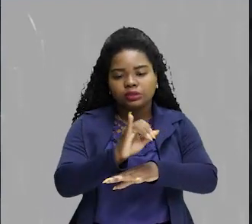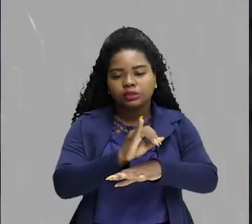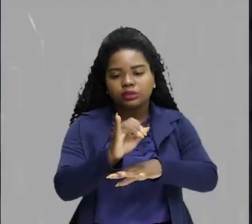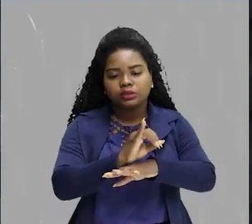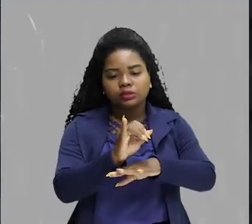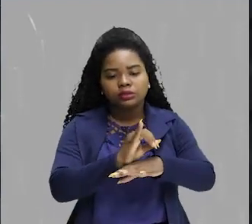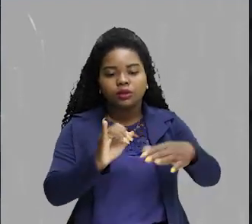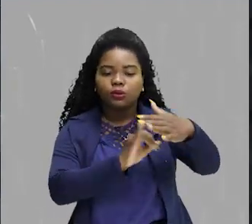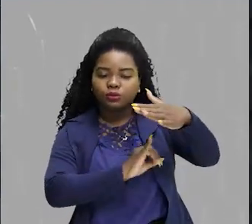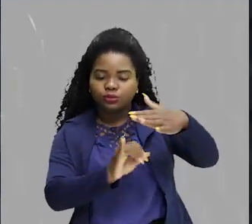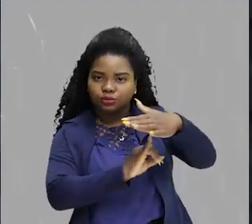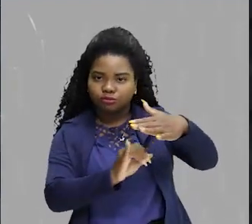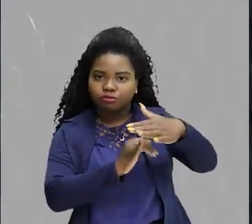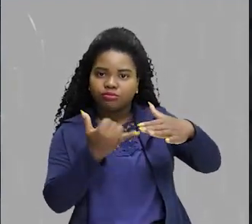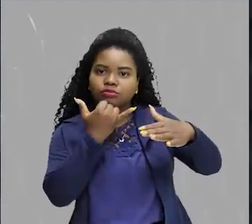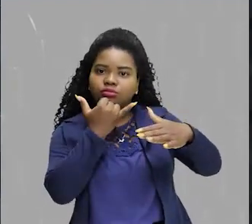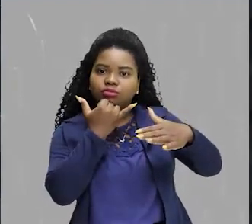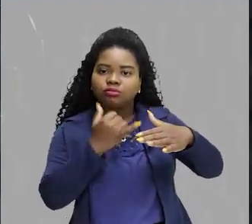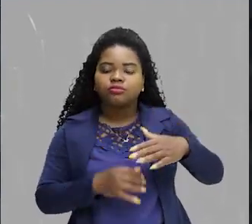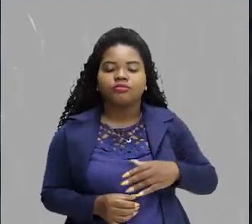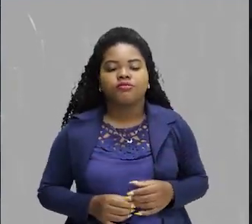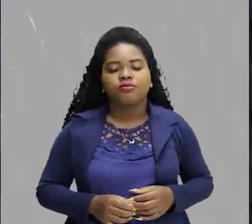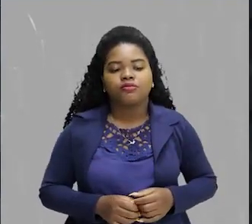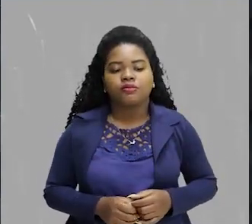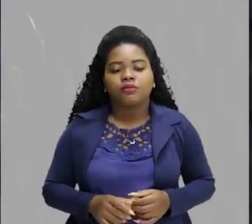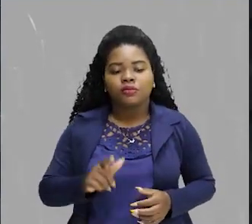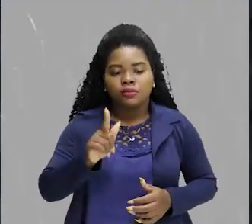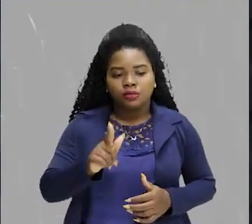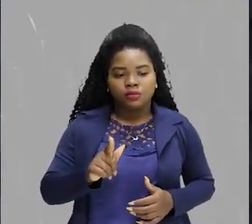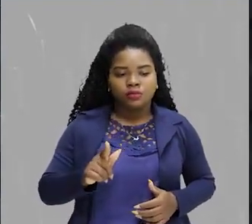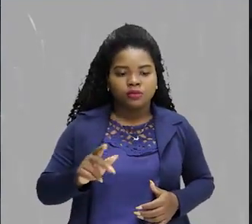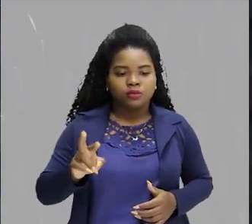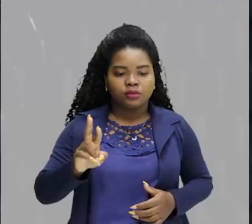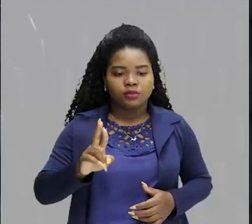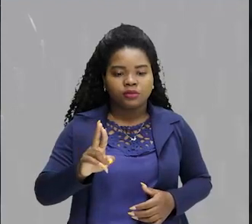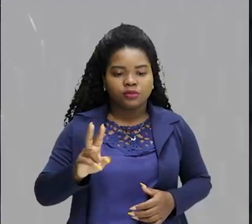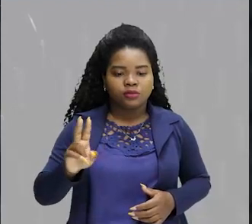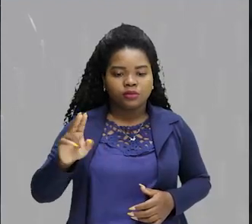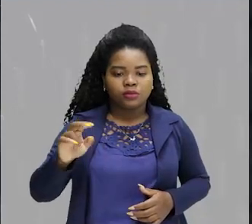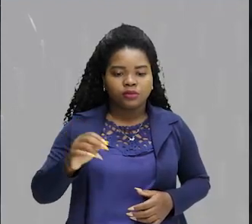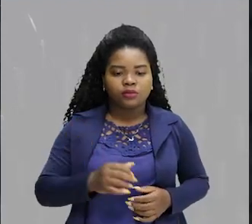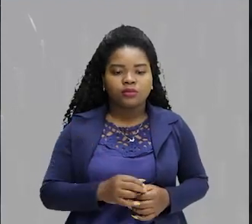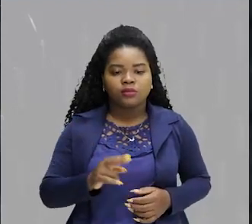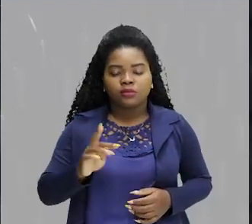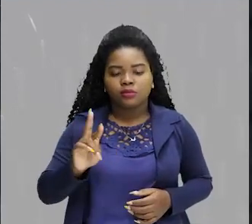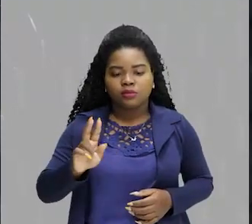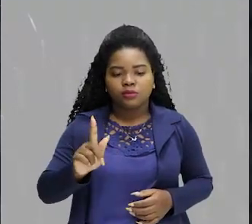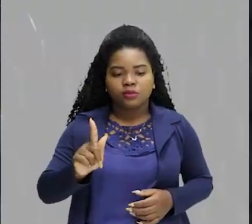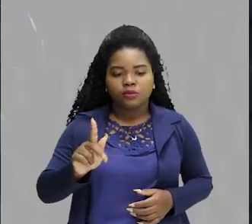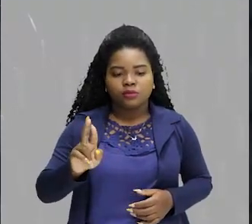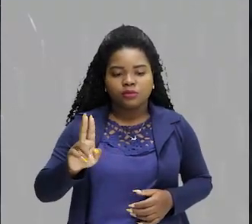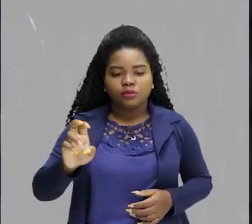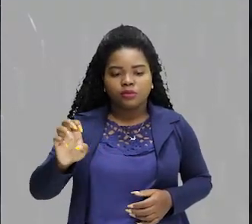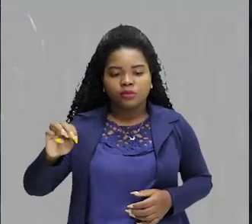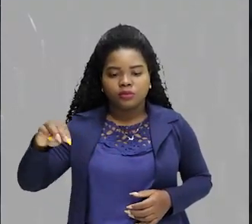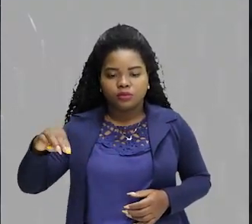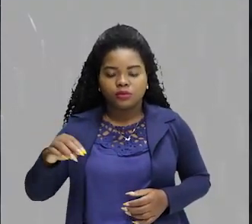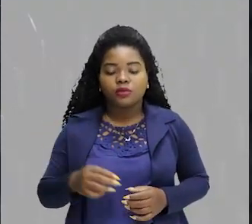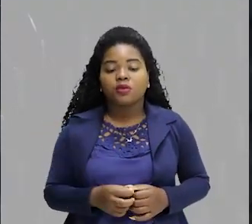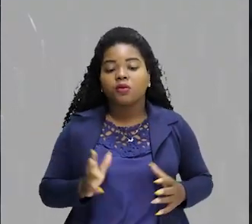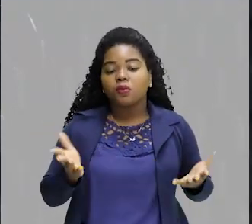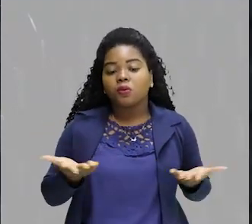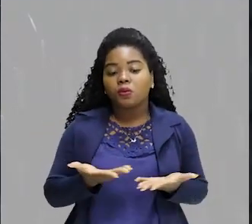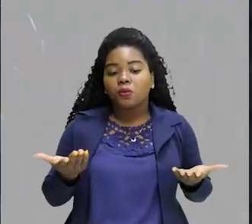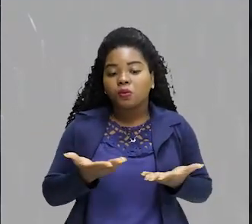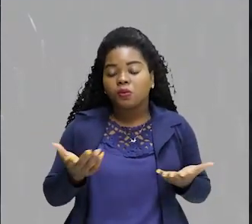up é o verbo crescer no passado. Qual é o presente do verbo crescer? Grow, com